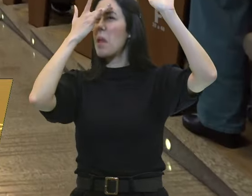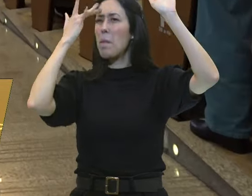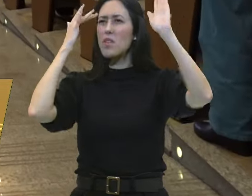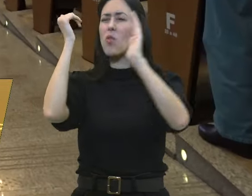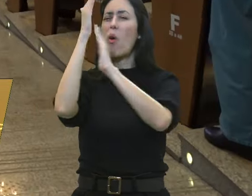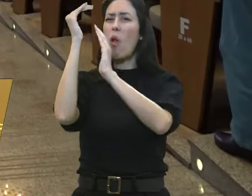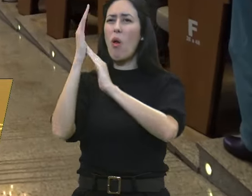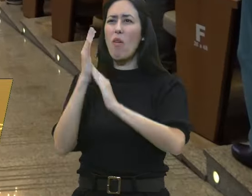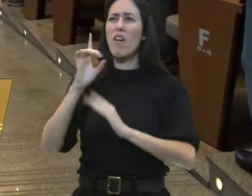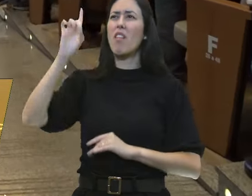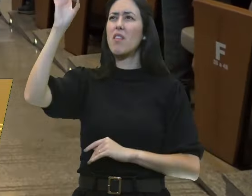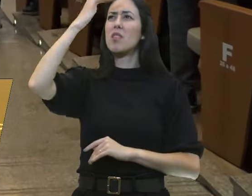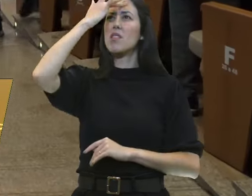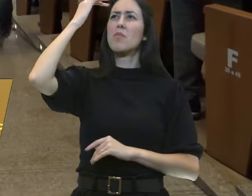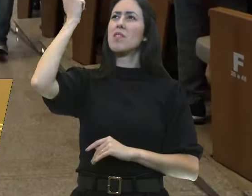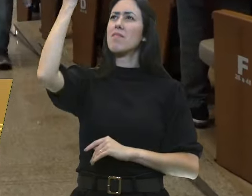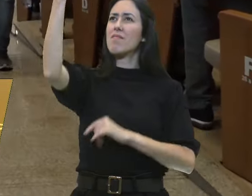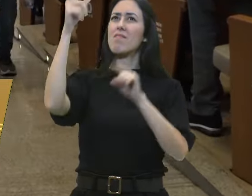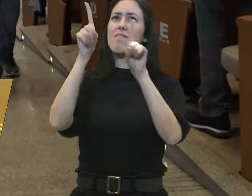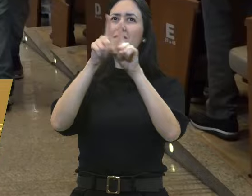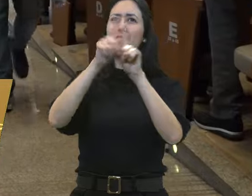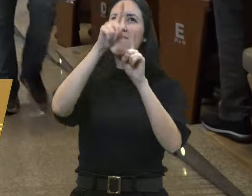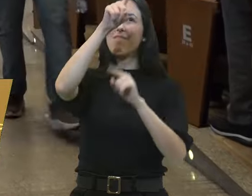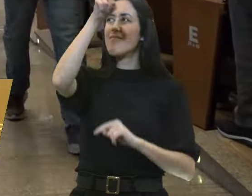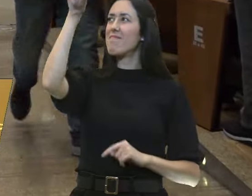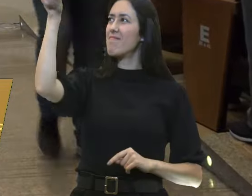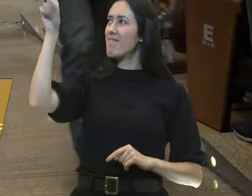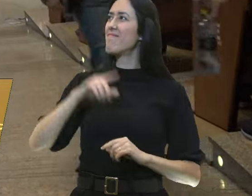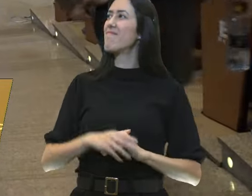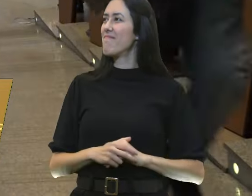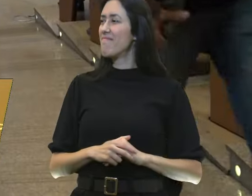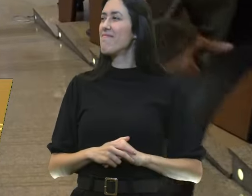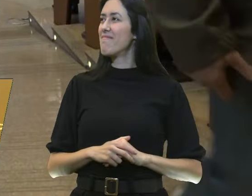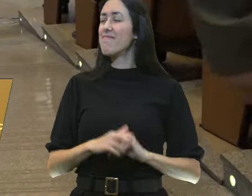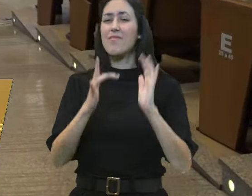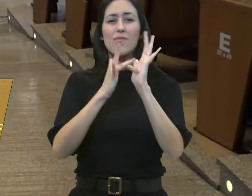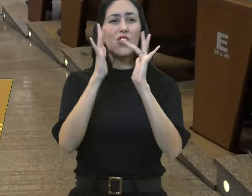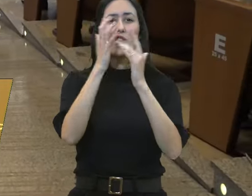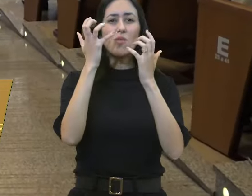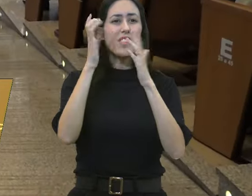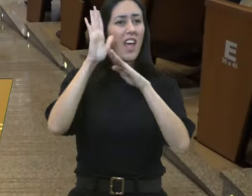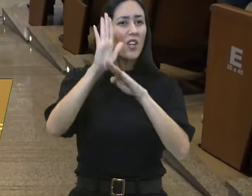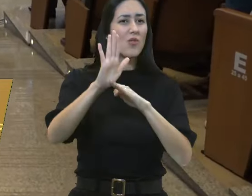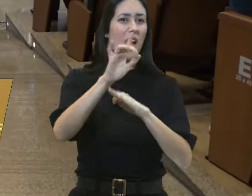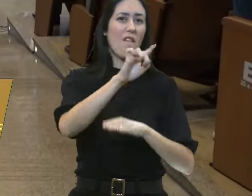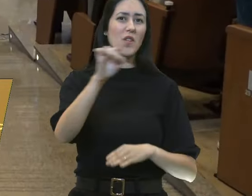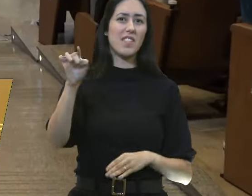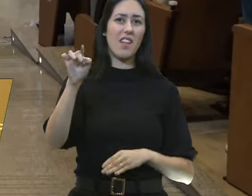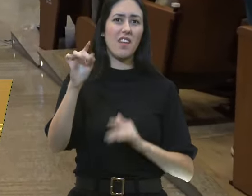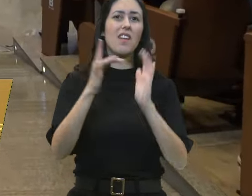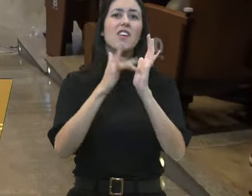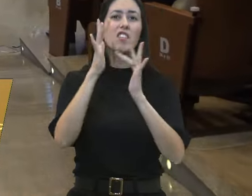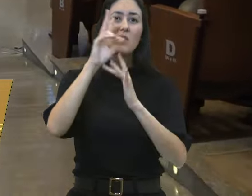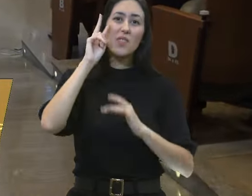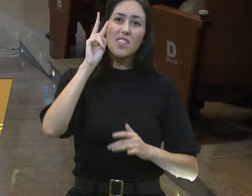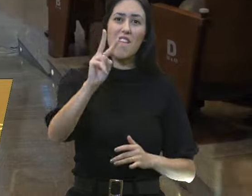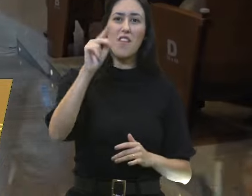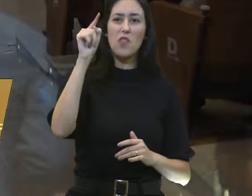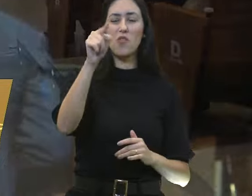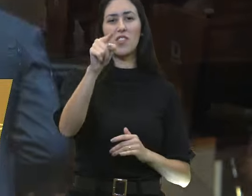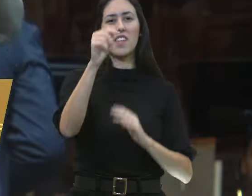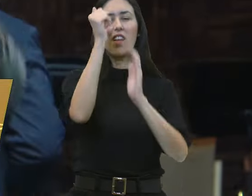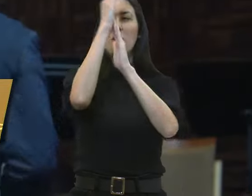Deus. Gente na galeria, levanta a sua mão, deixa eu ver. Jesus quer ver você, Jesus está vendo você onde você está. Louvado